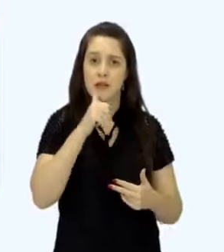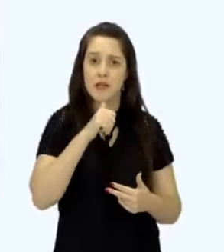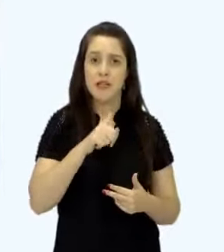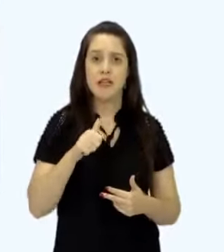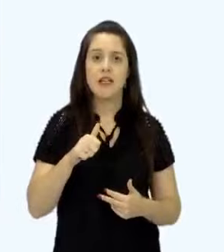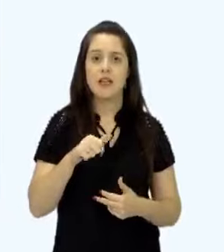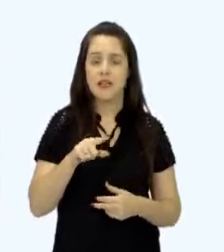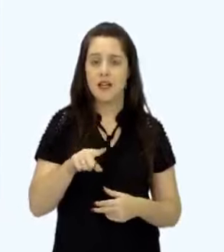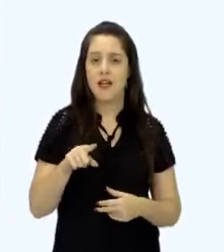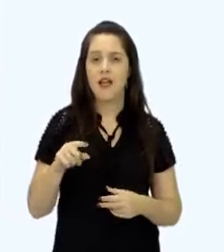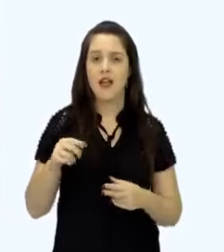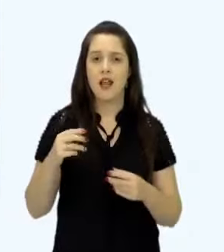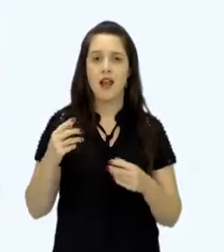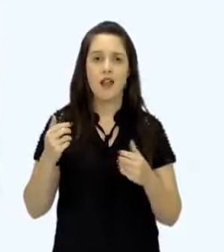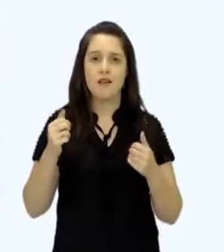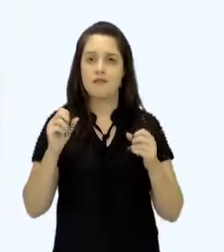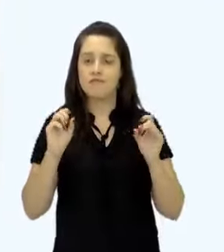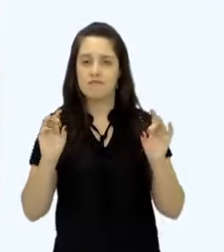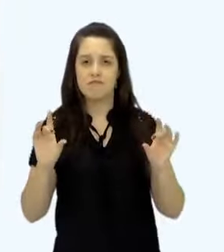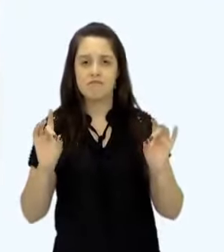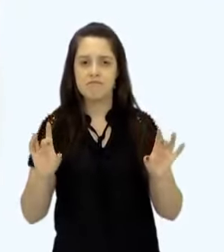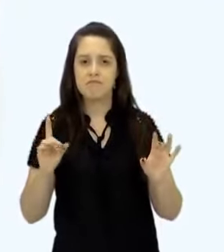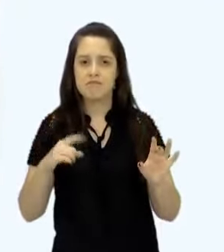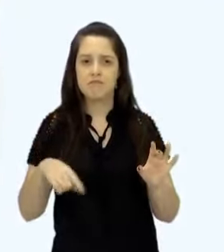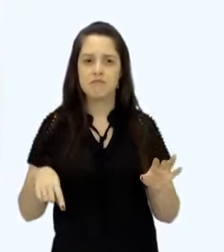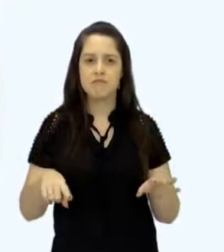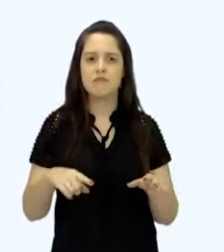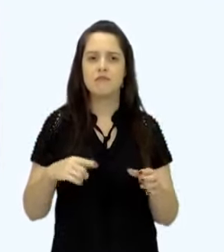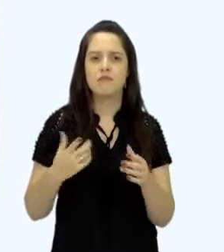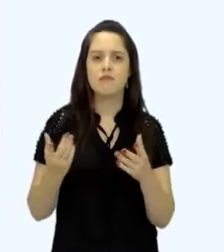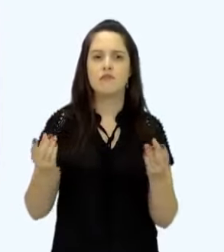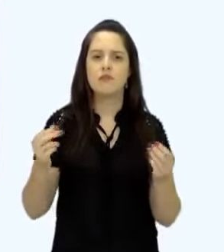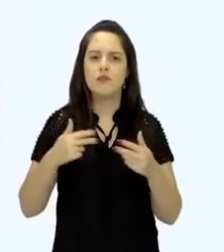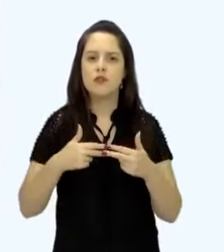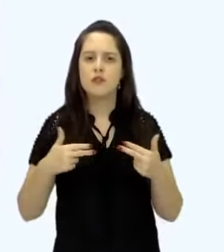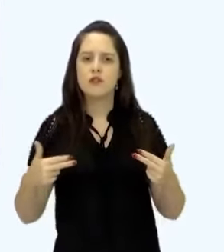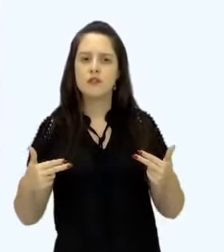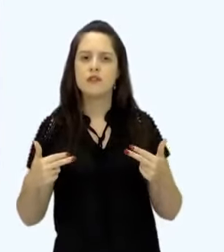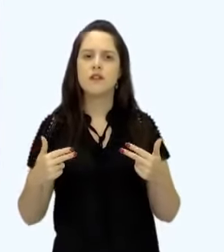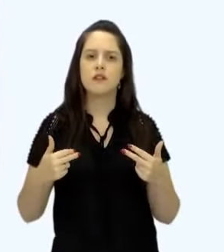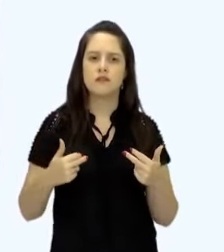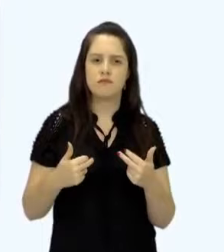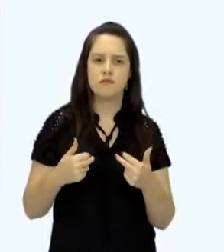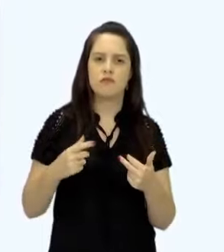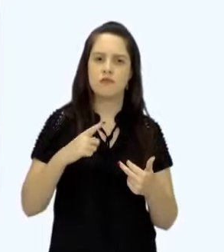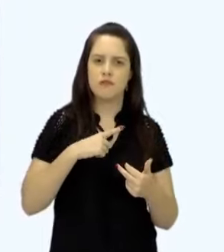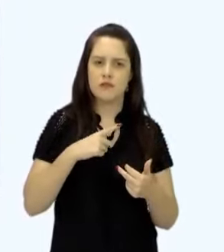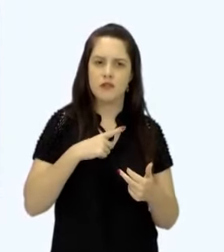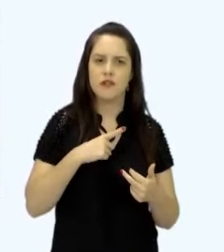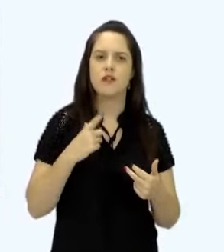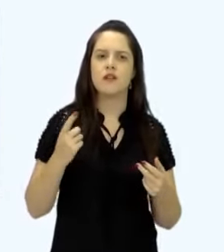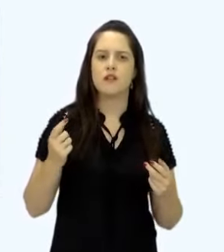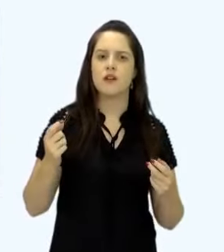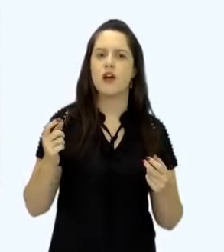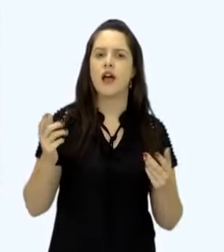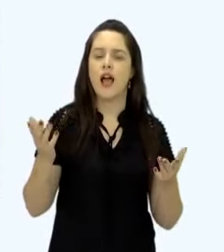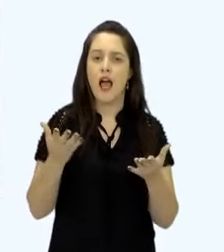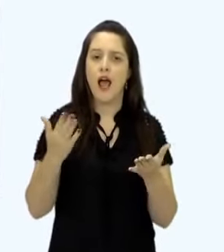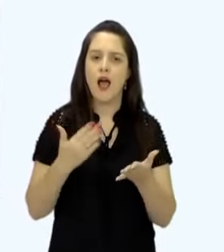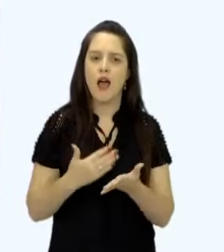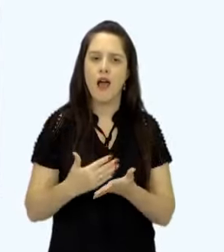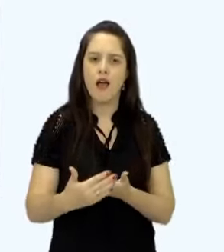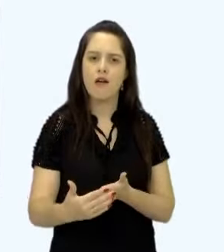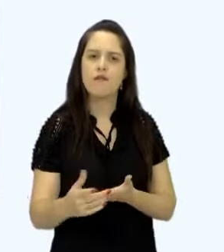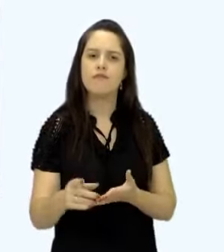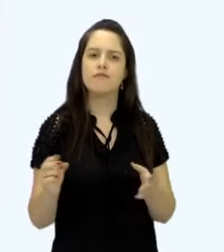chama Alice, mas que muda de nome para Helena. Ao mesmo tempo, causa uma certa surpresa ele estar no vestibular a partir de agora,